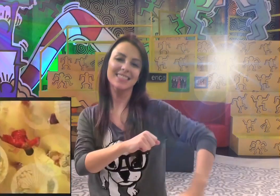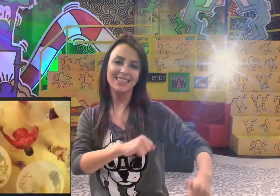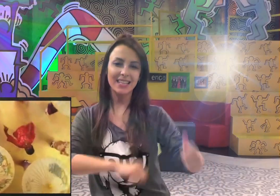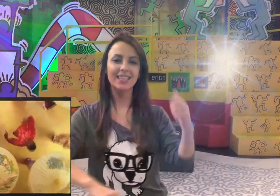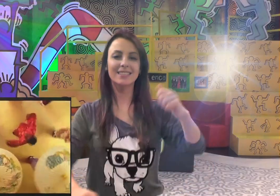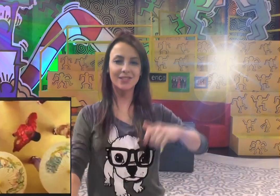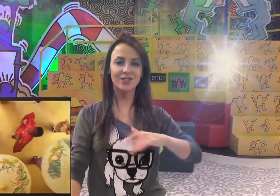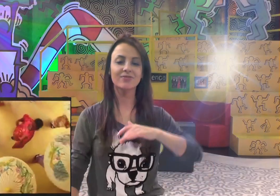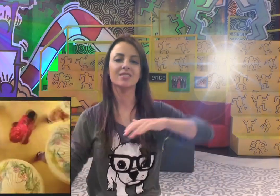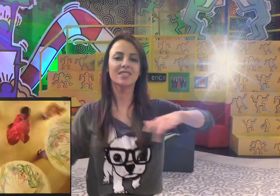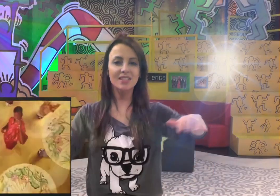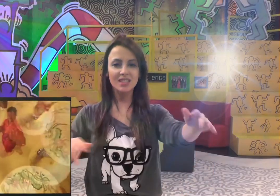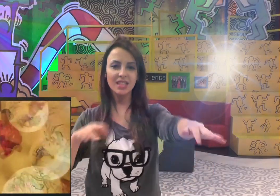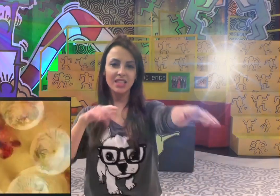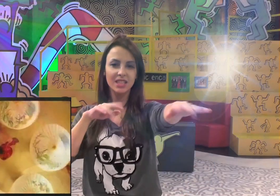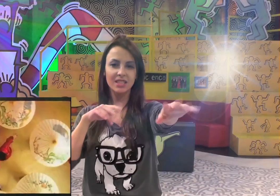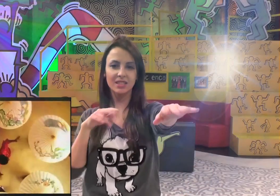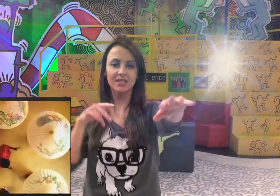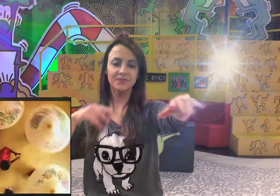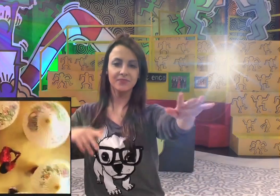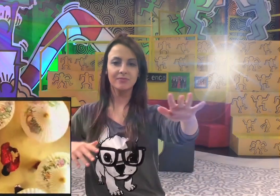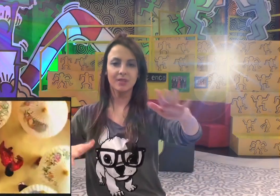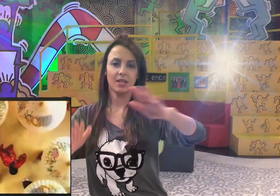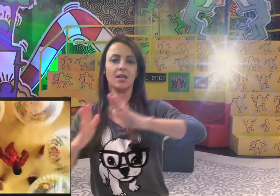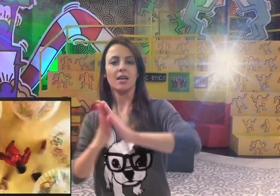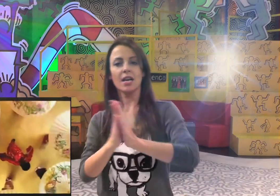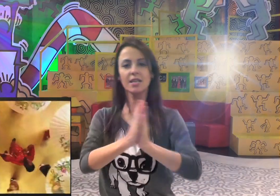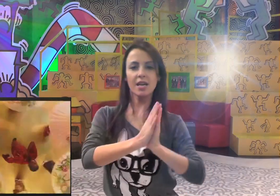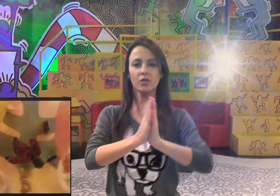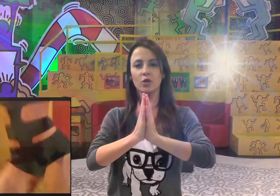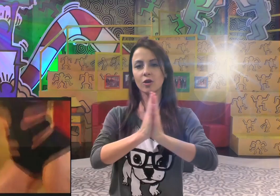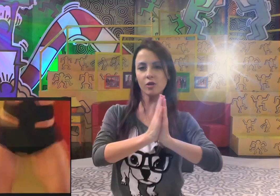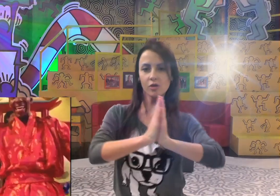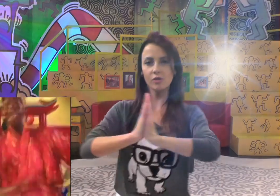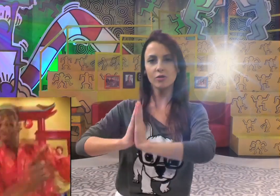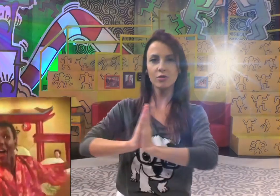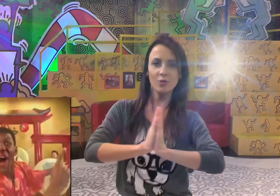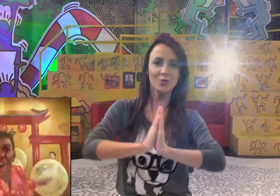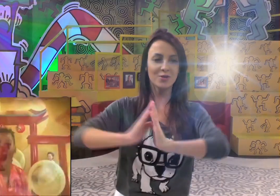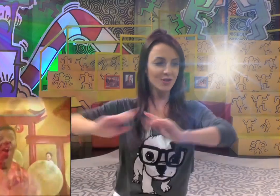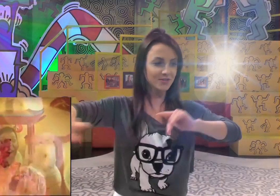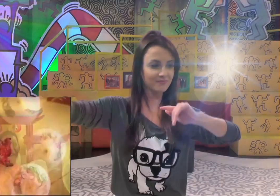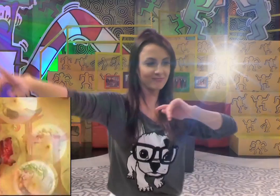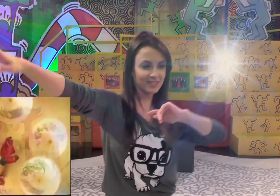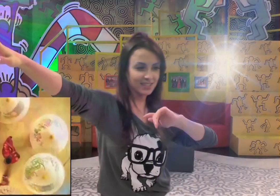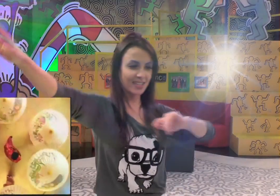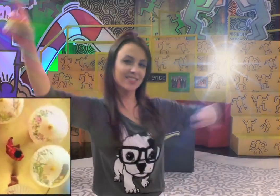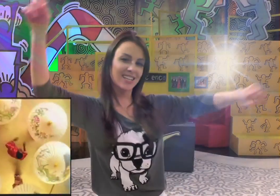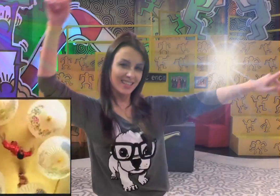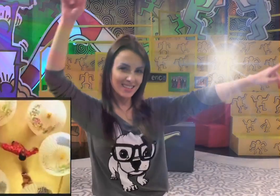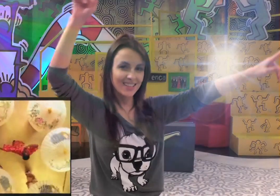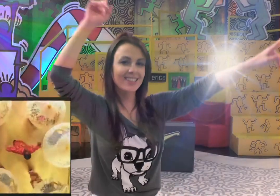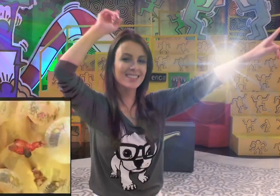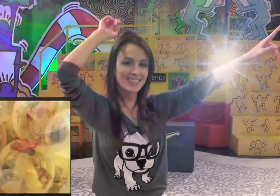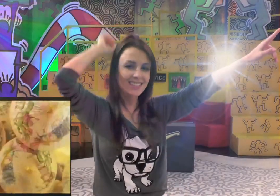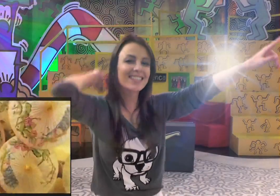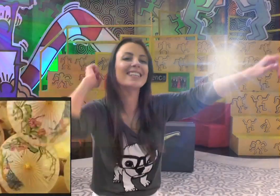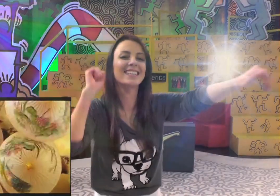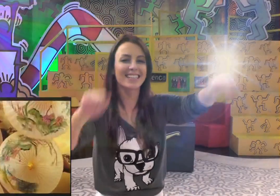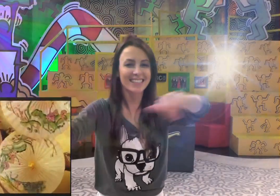aqui sei no que você ocidente. Gosta, sei que você deixa, todo mundo ligado na dançada. Arigatô! Arigatô!